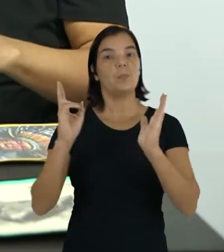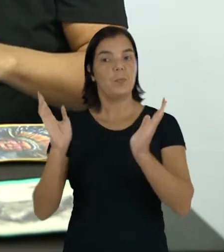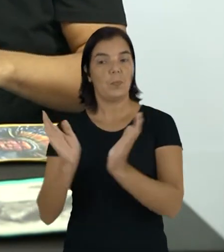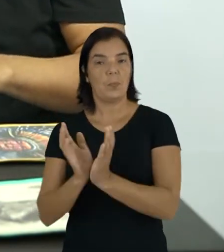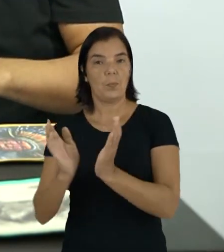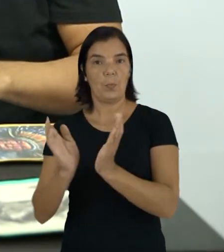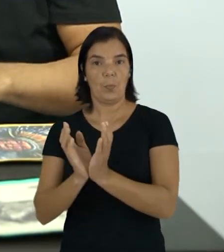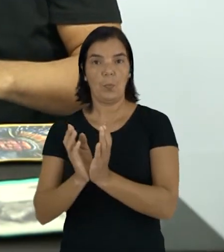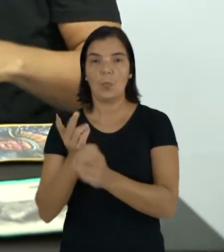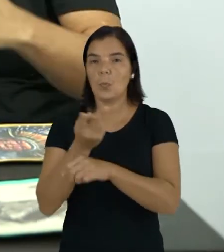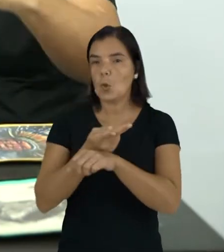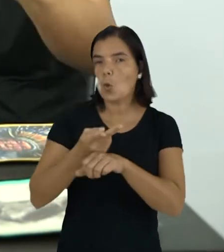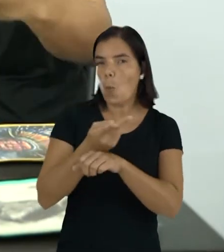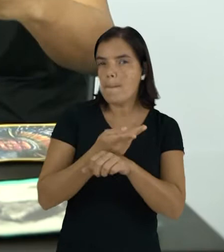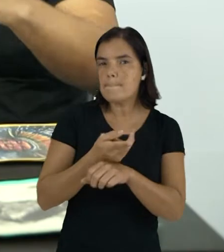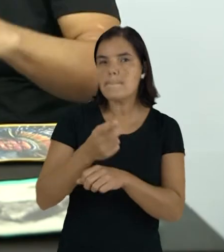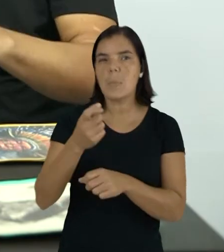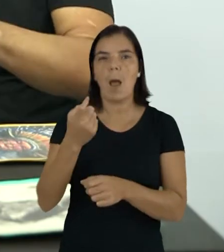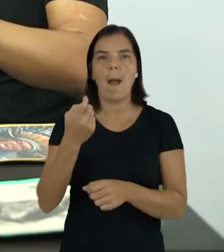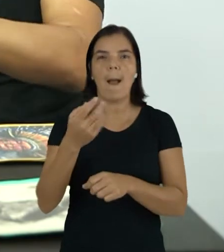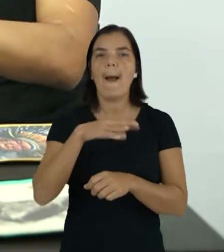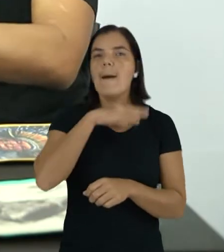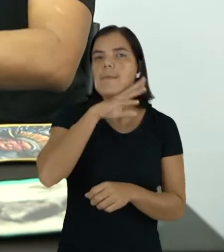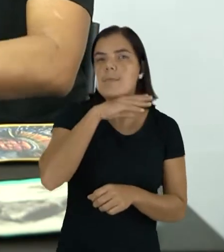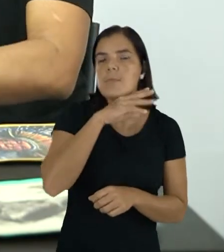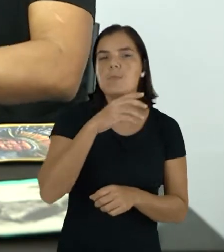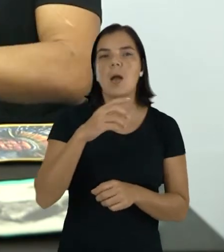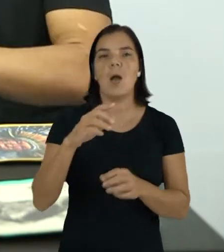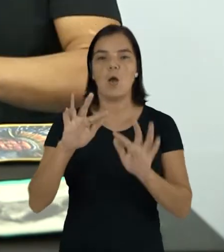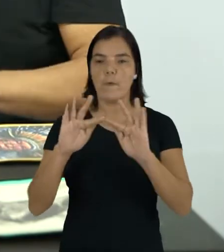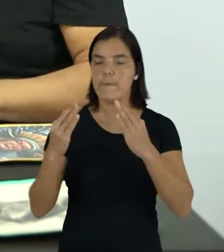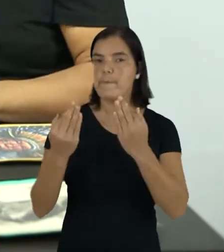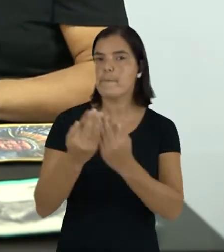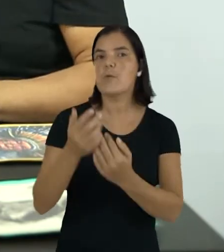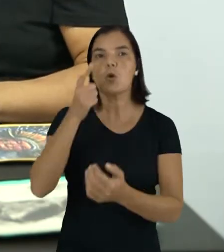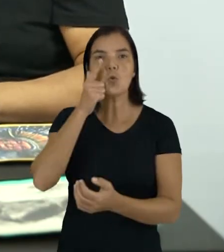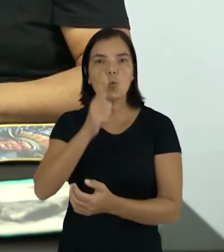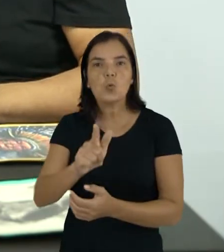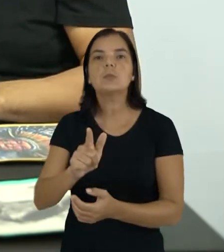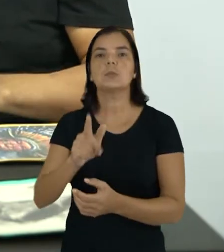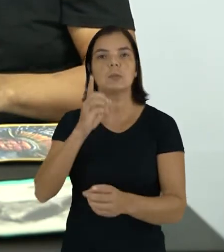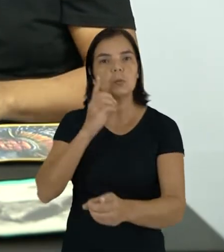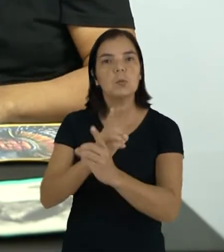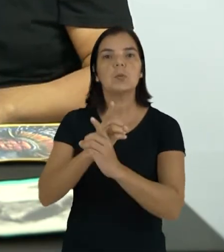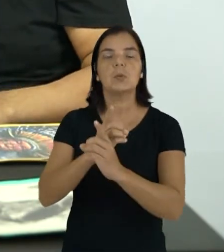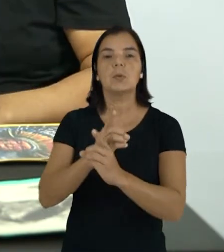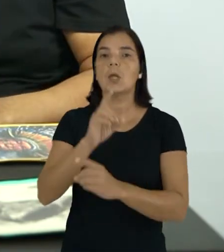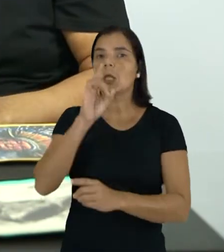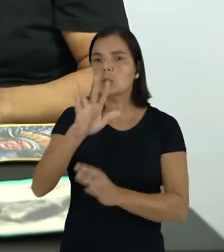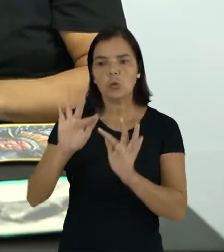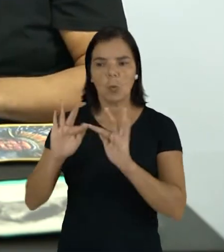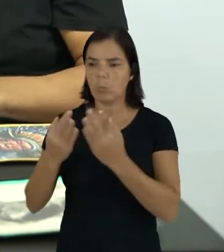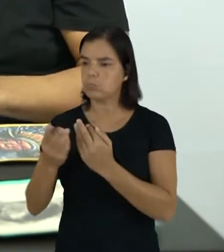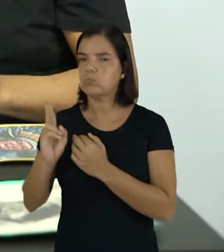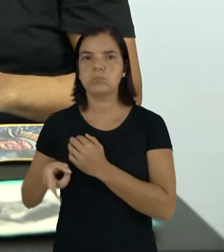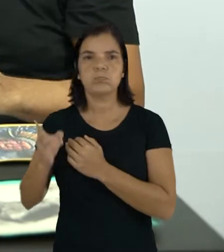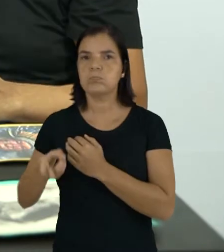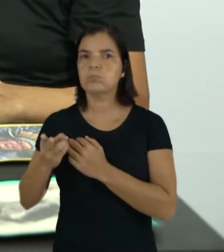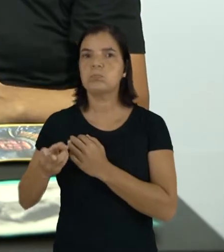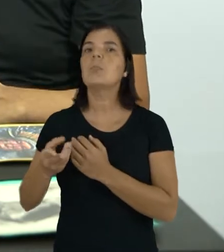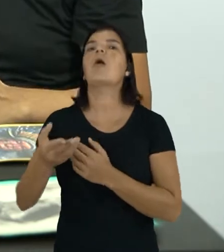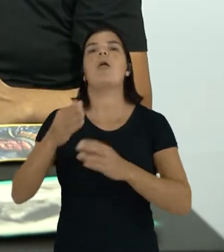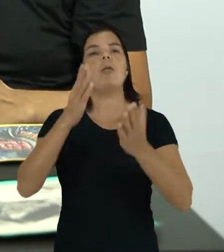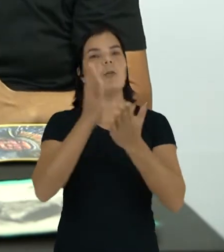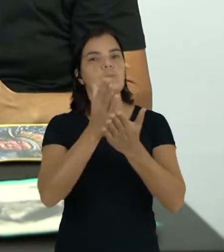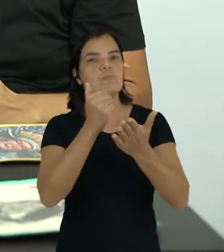grupos saíam para caçar ou pescar e uma família encontrava a caça ou a pesca, não era apenas para aquela família, era